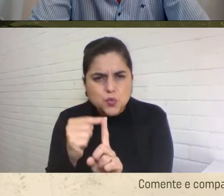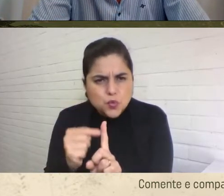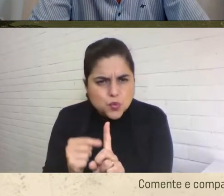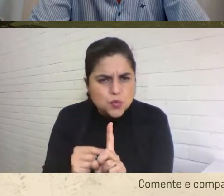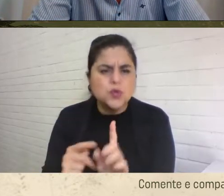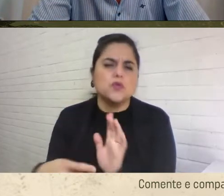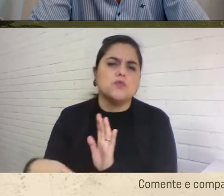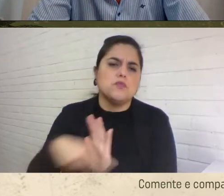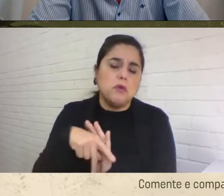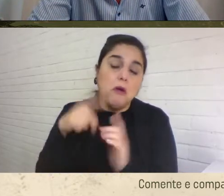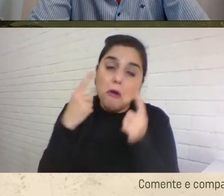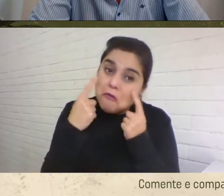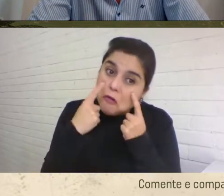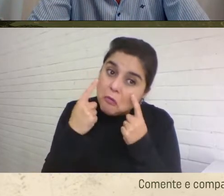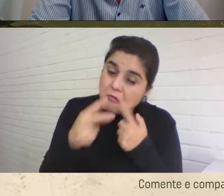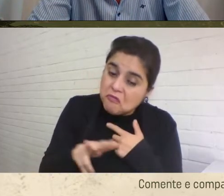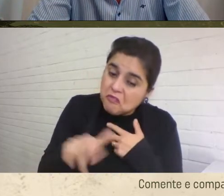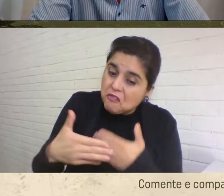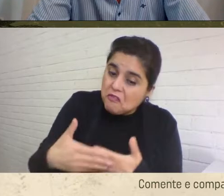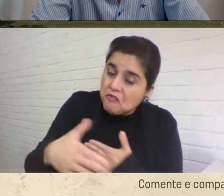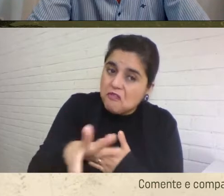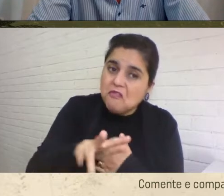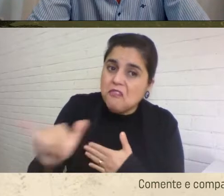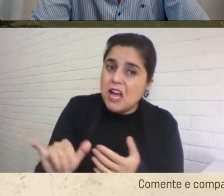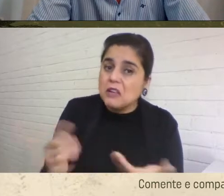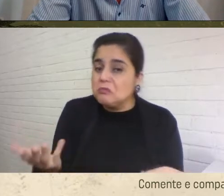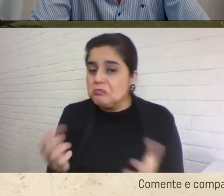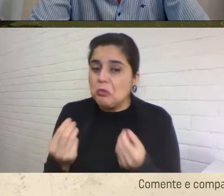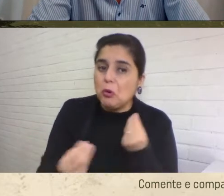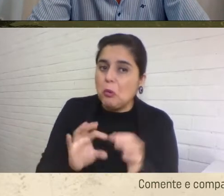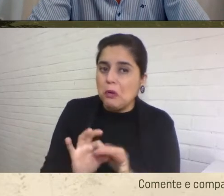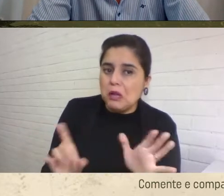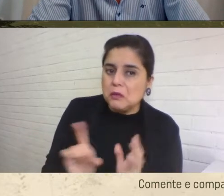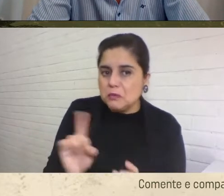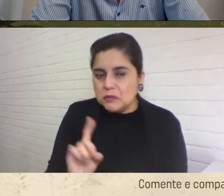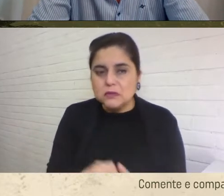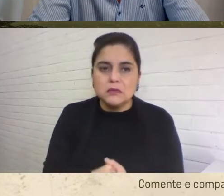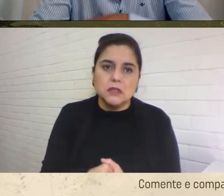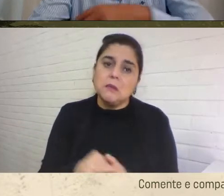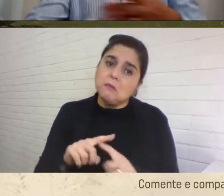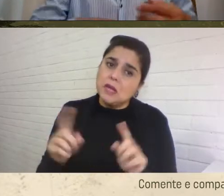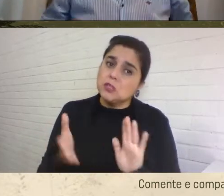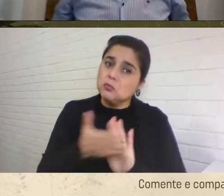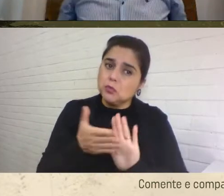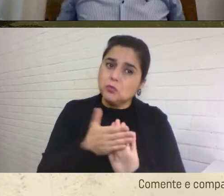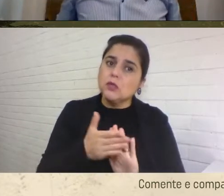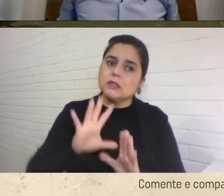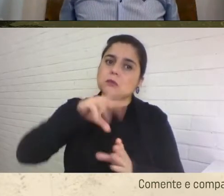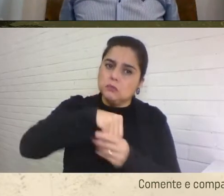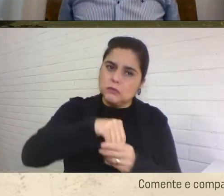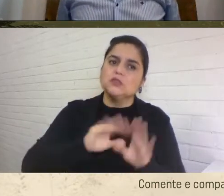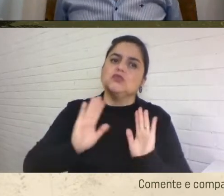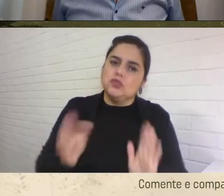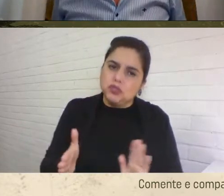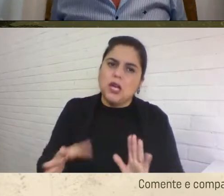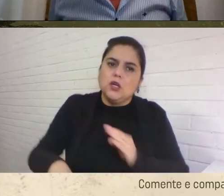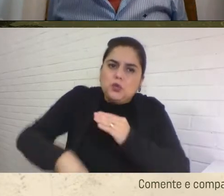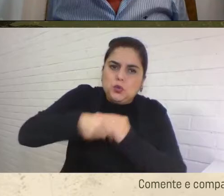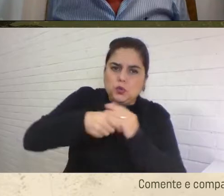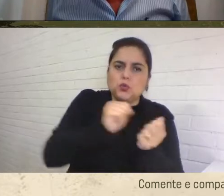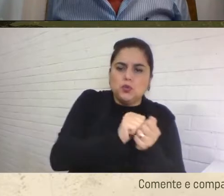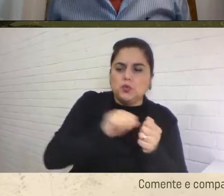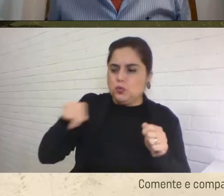que vai dar esta discussão parlamentar. Mas essa é uma proposta que está contida, se bem que, por outro lado,